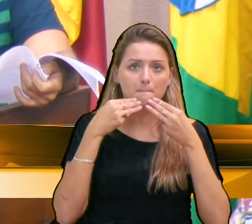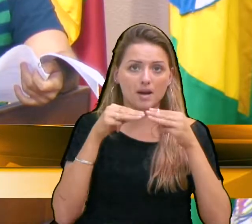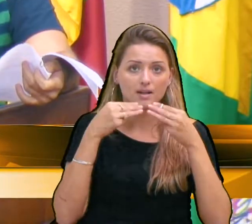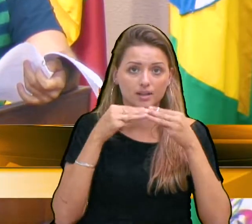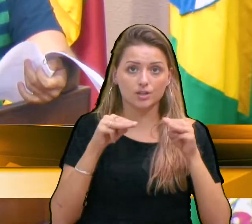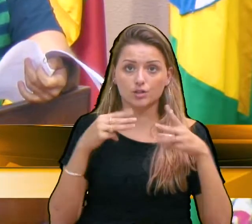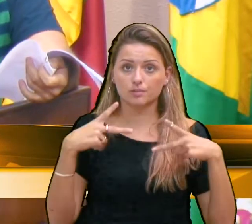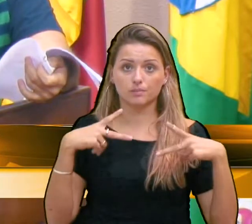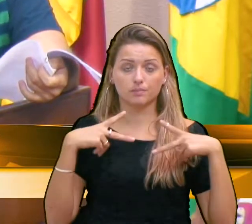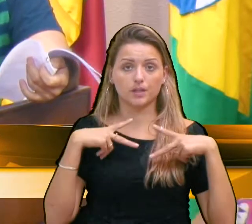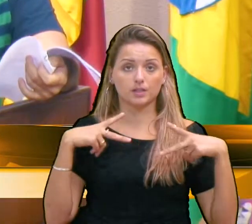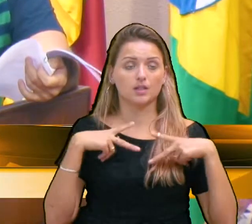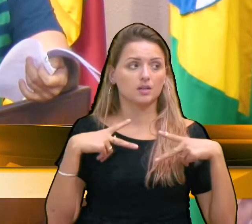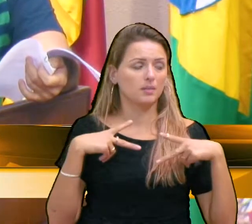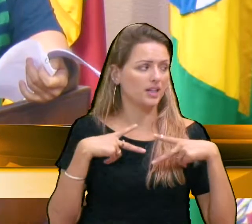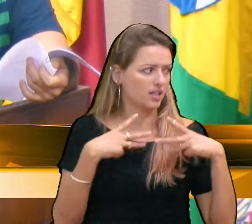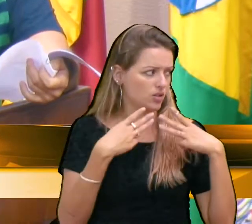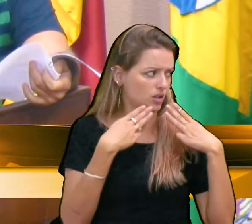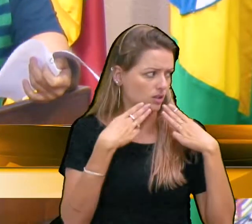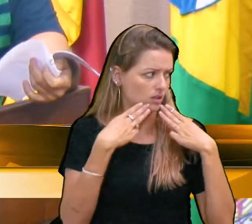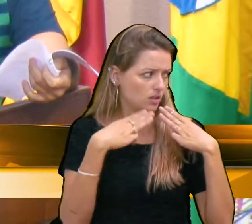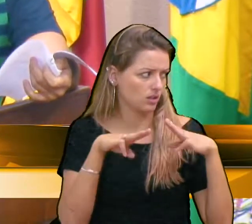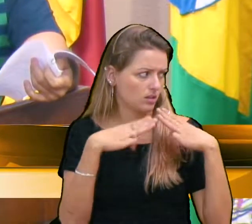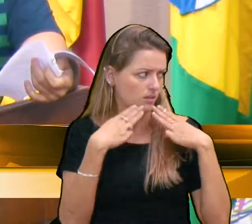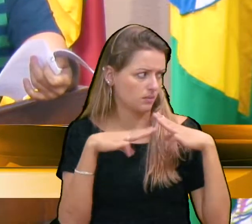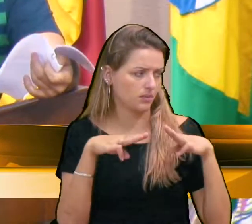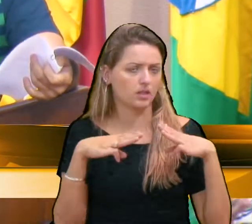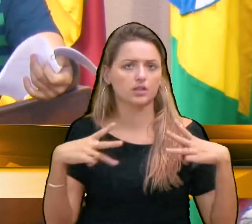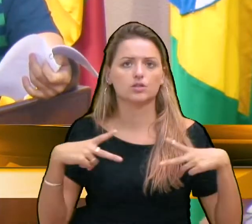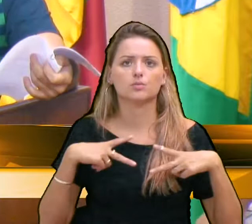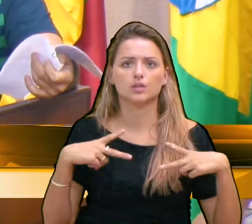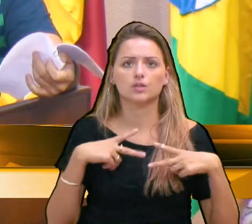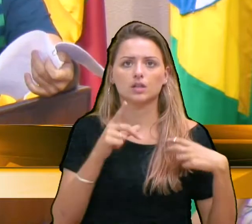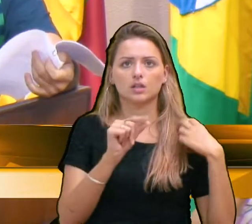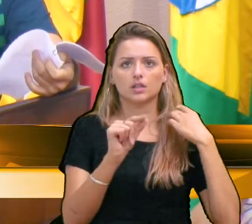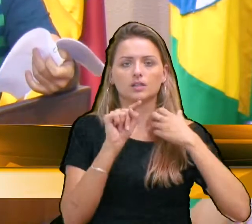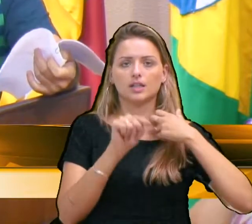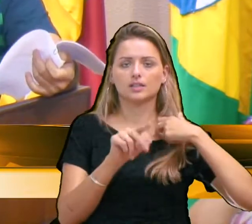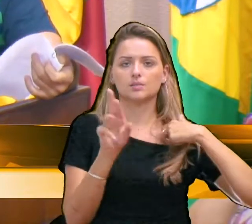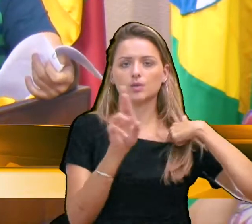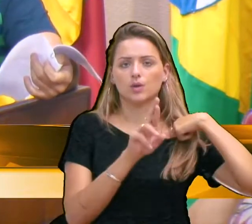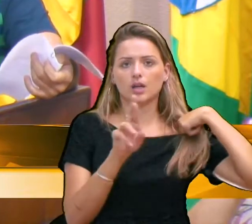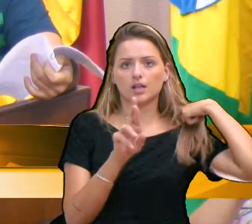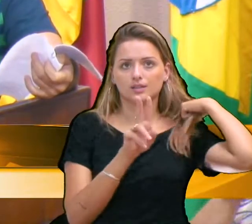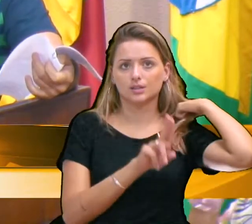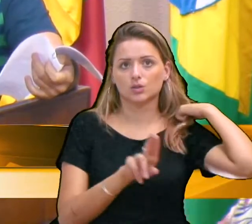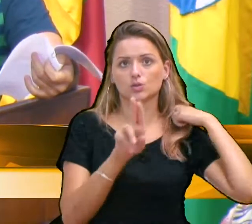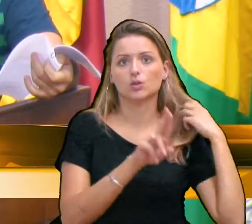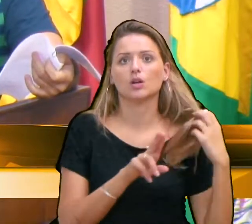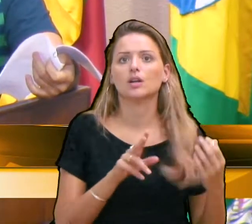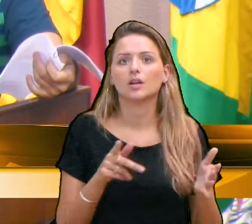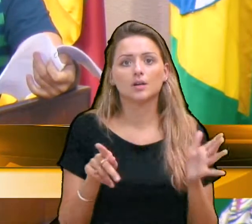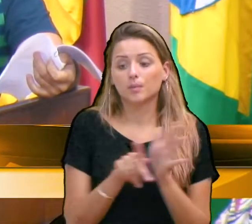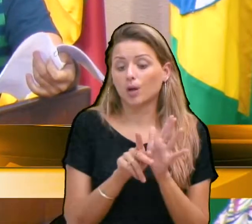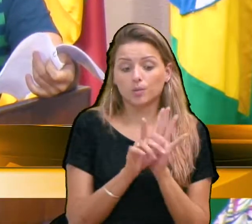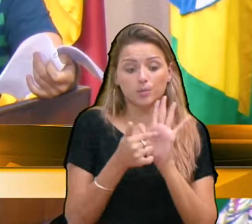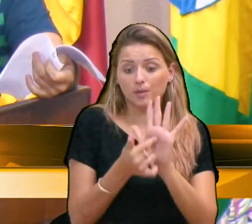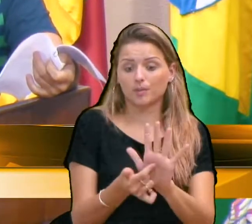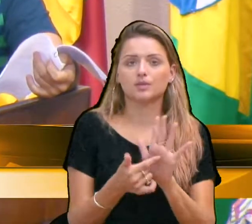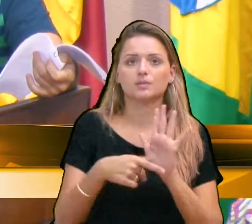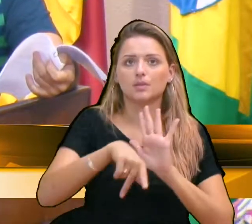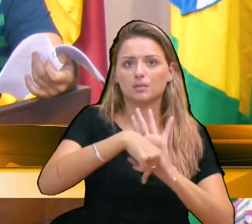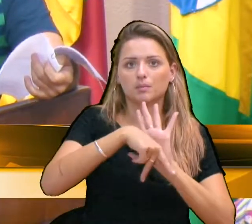Por que ele não poderia usar R$1 desses 10 mil reais que ele utilizou do dinheiro público de autopromoção para